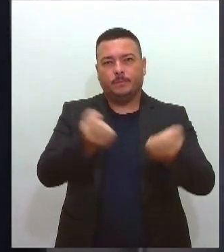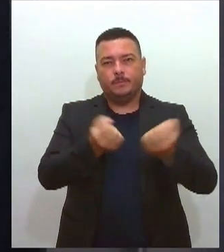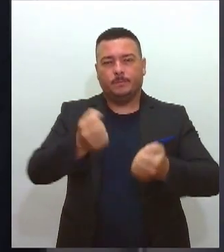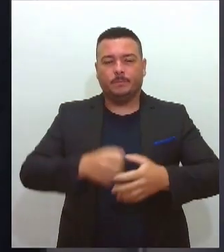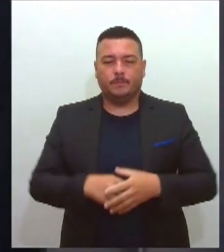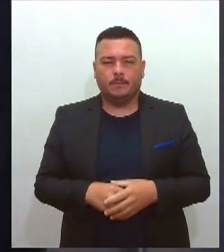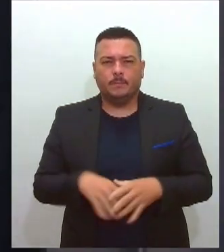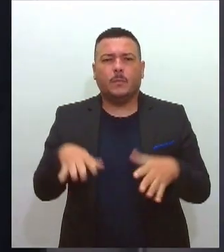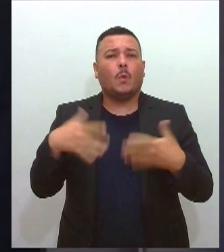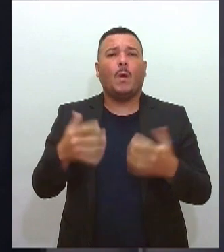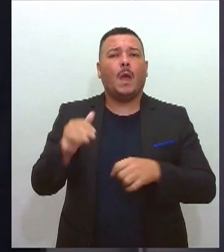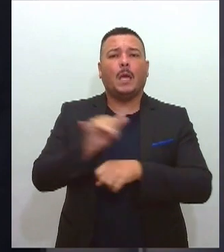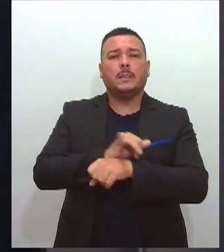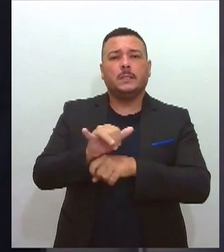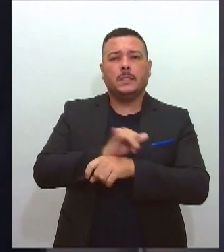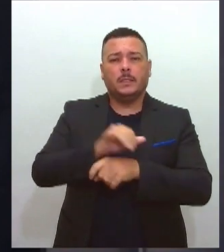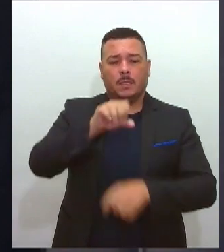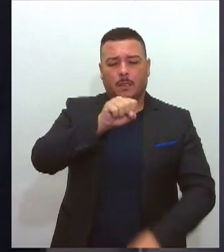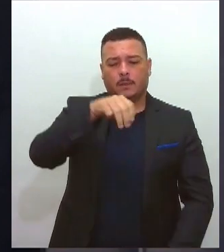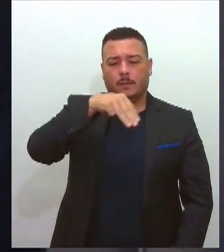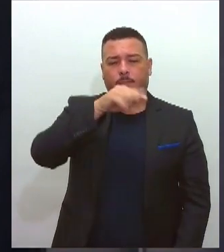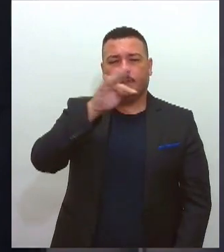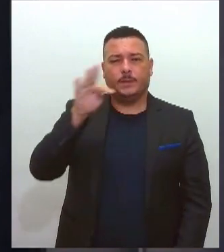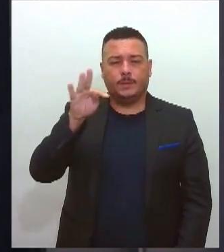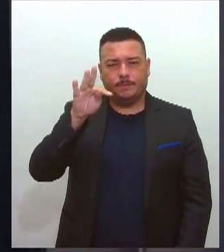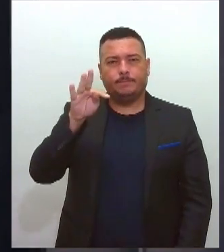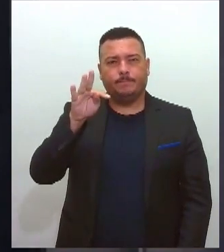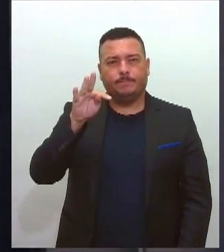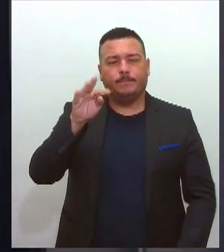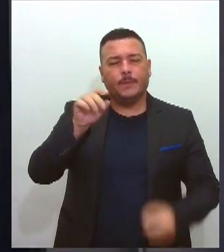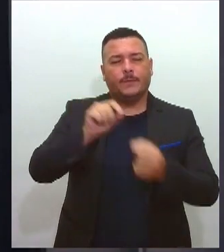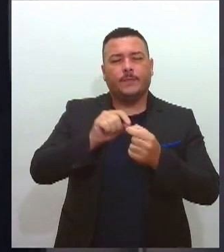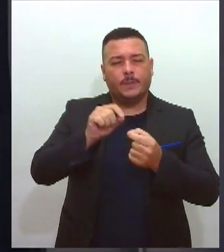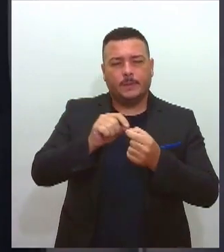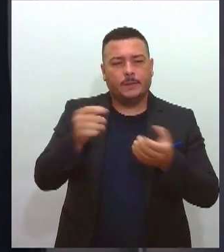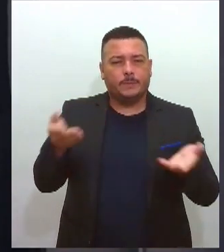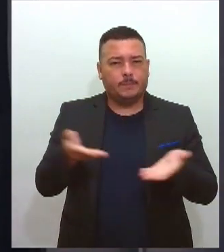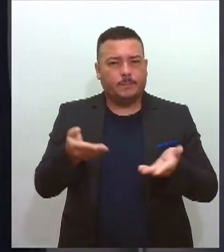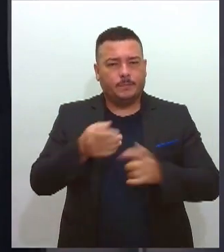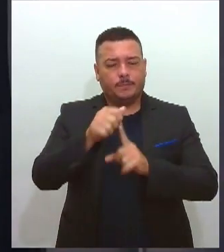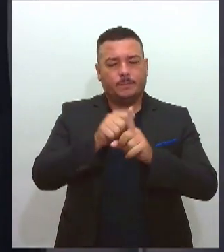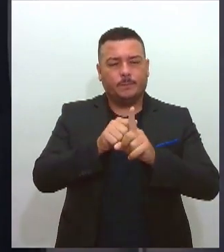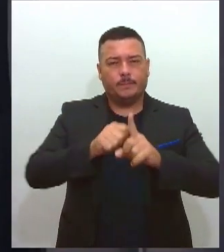que a SMTT Aracaju está realizando este mês?